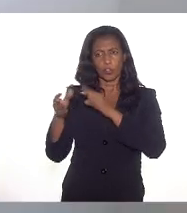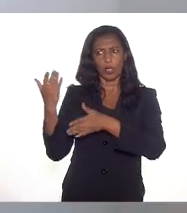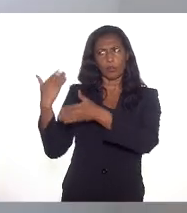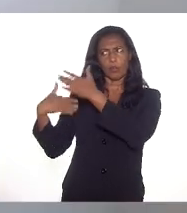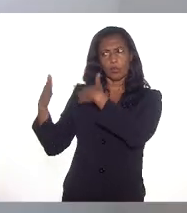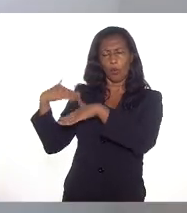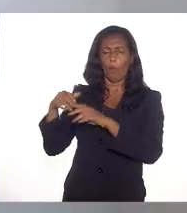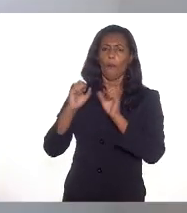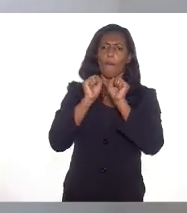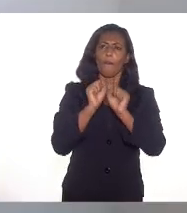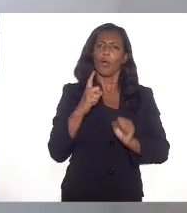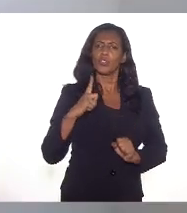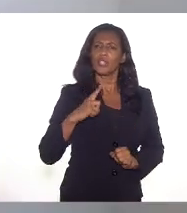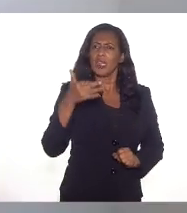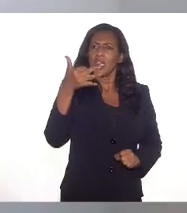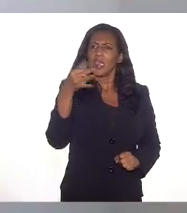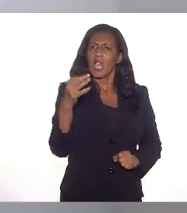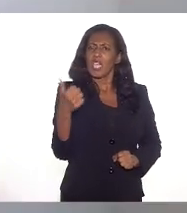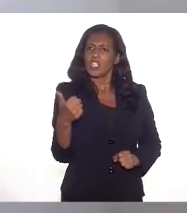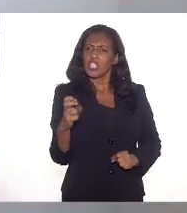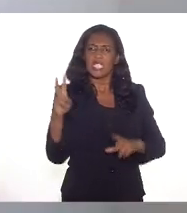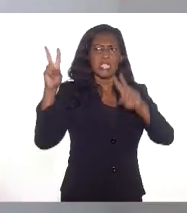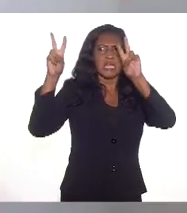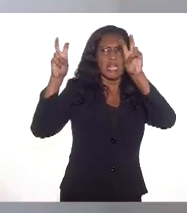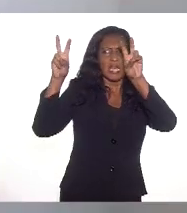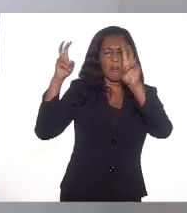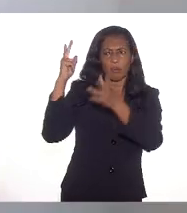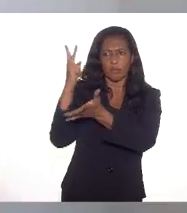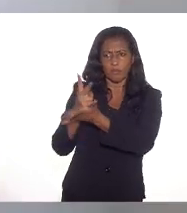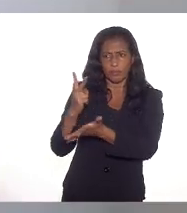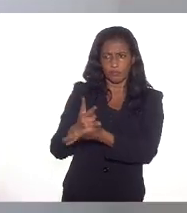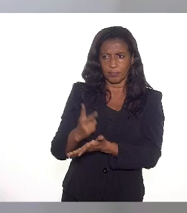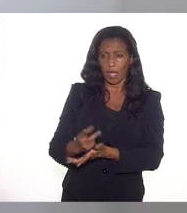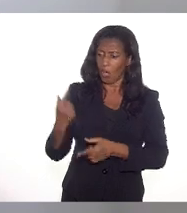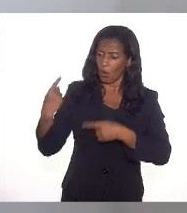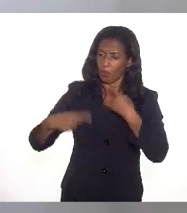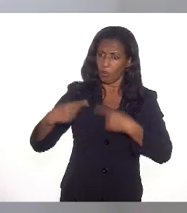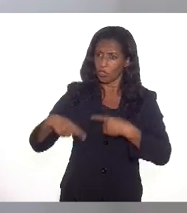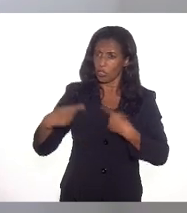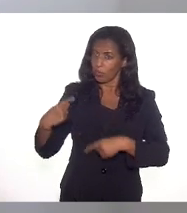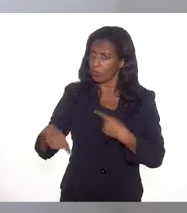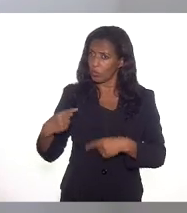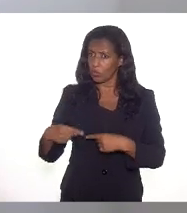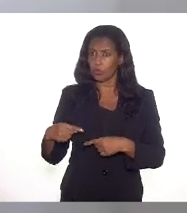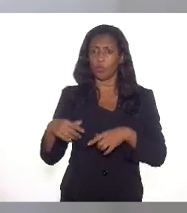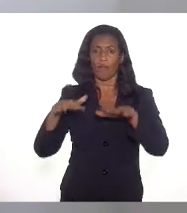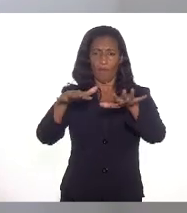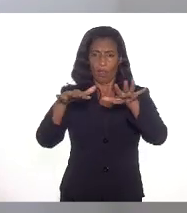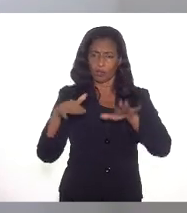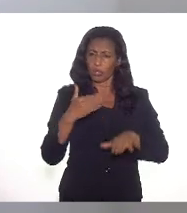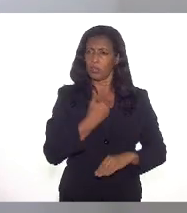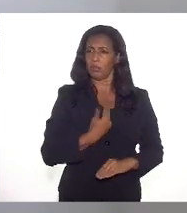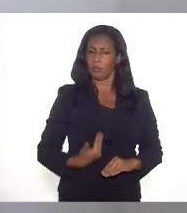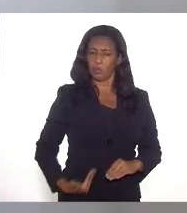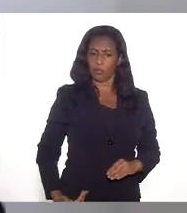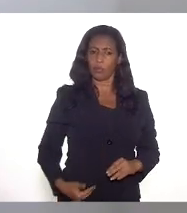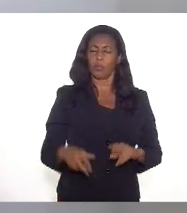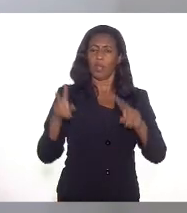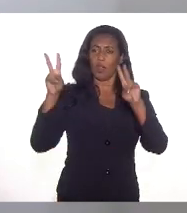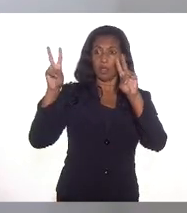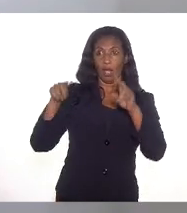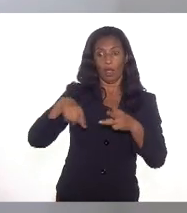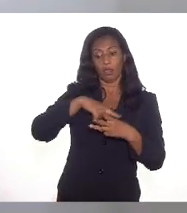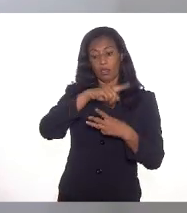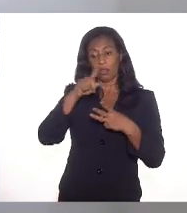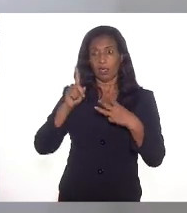ter 10, 15, 50 projetos tratando o mesmo tema. Esse projeto já foi discutido, já foi audiência pública esse tema. Já é a